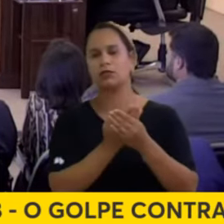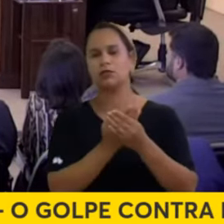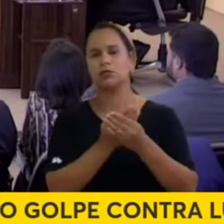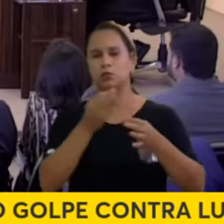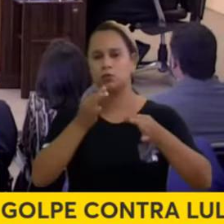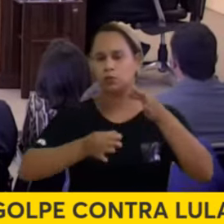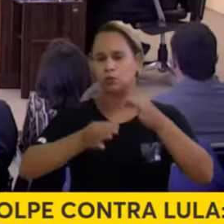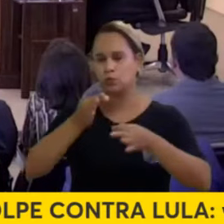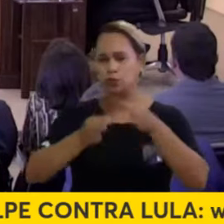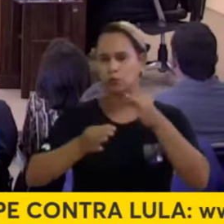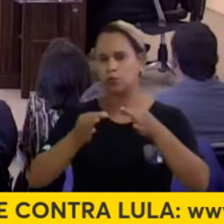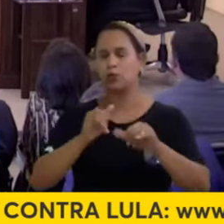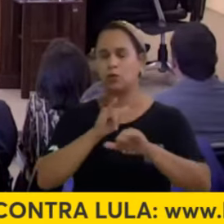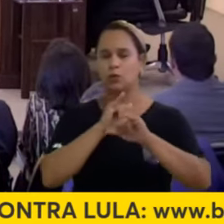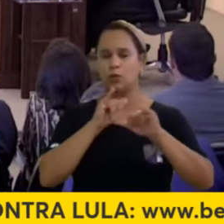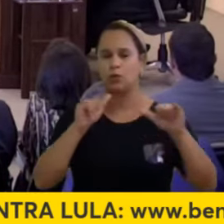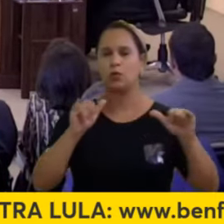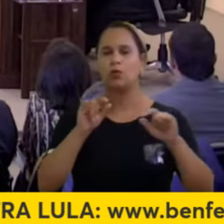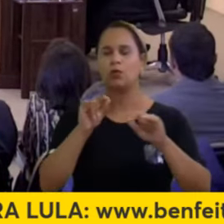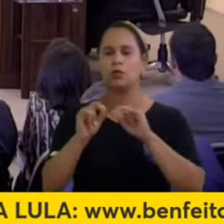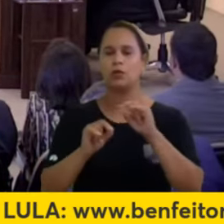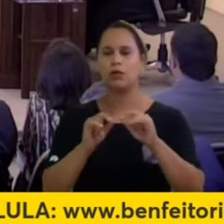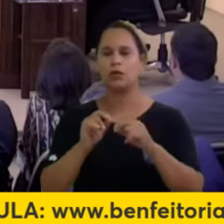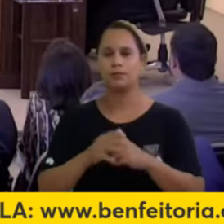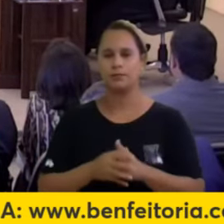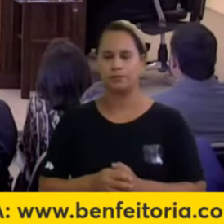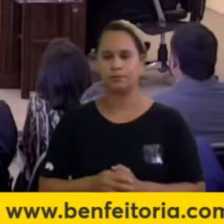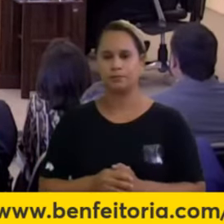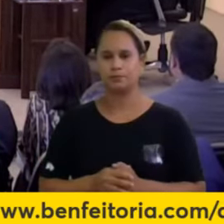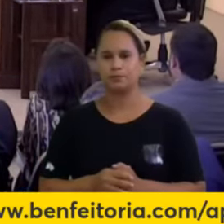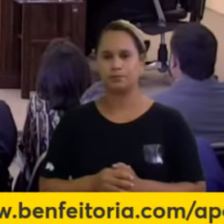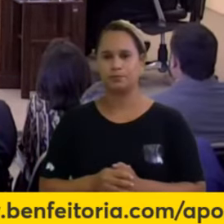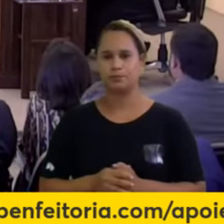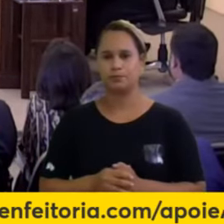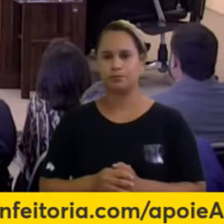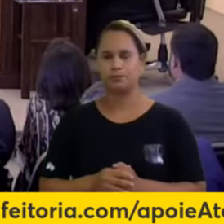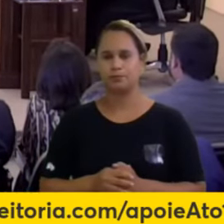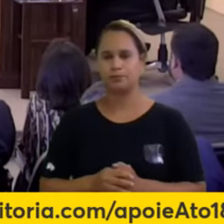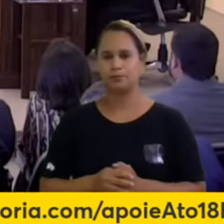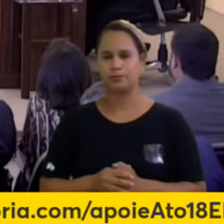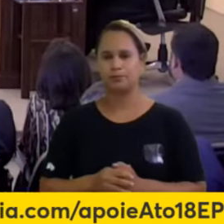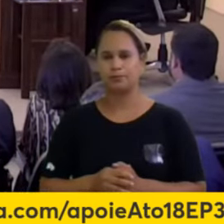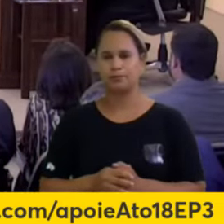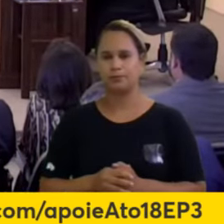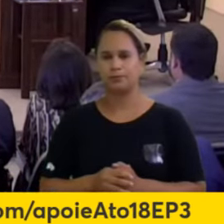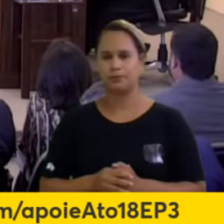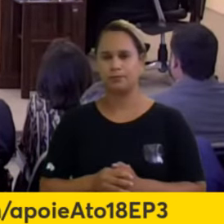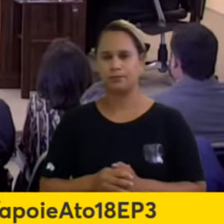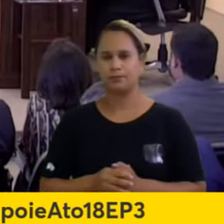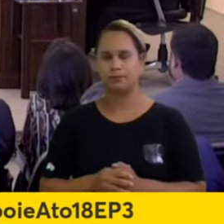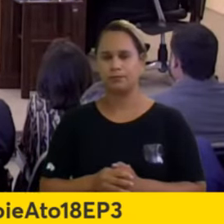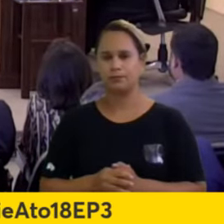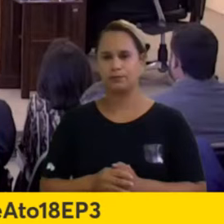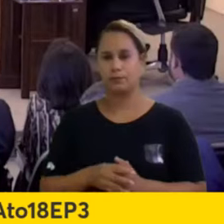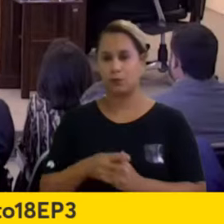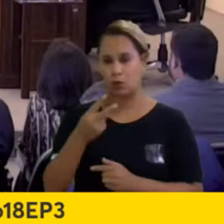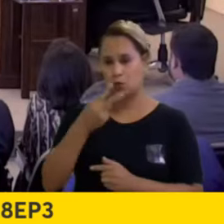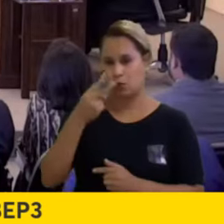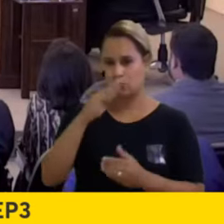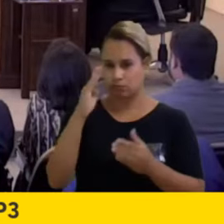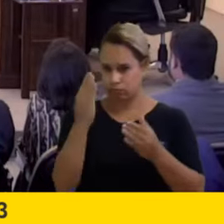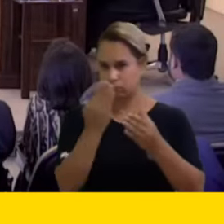anuncio o processo julgamento dois processos